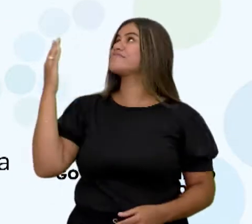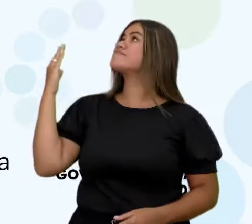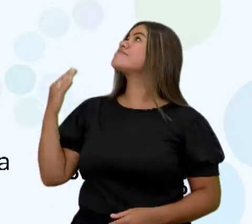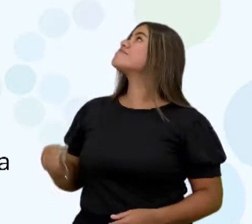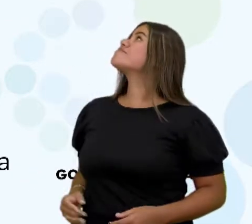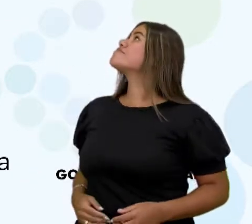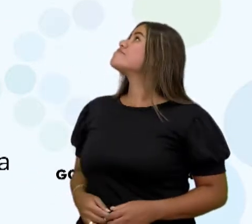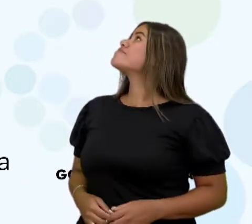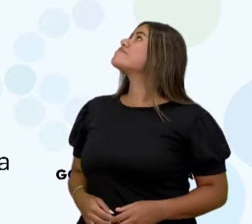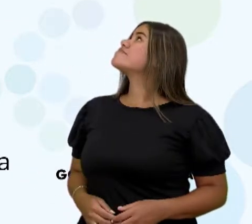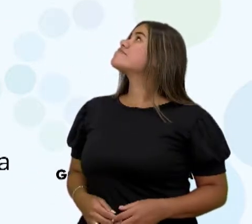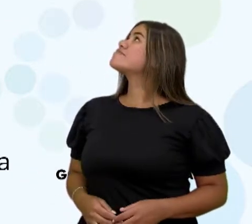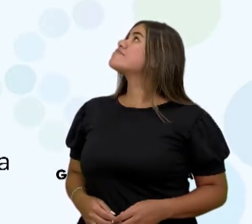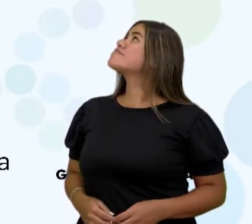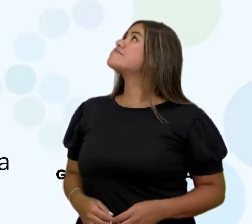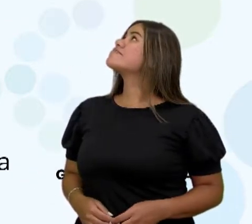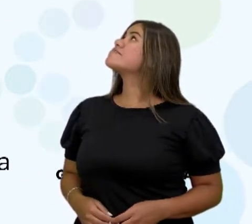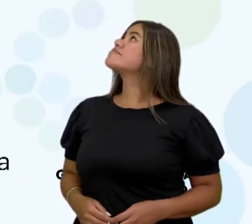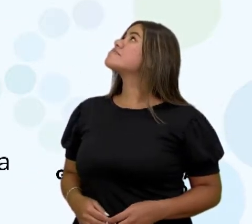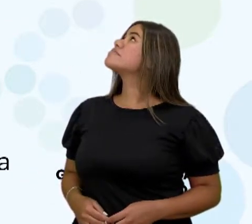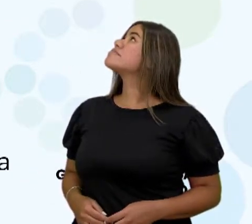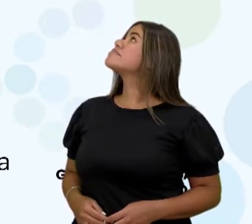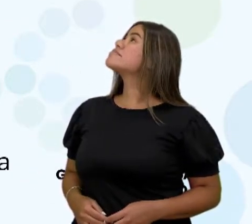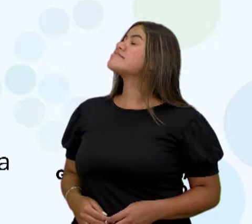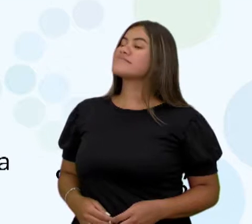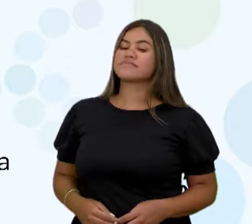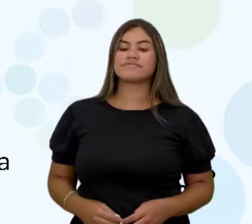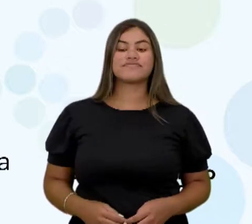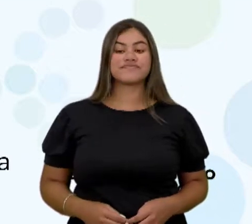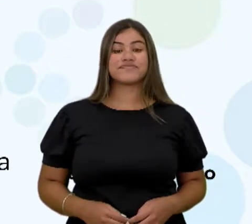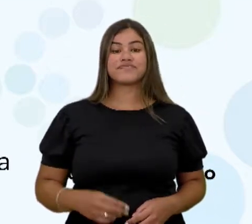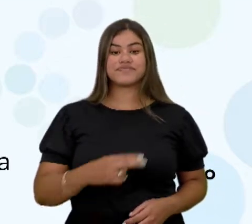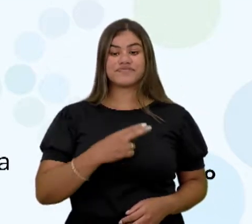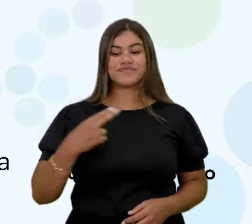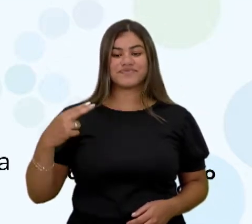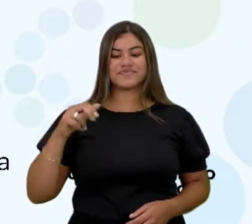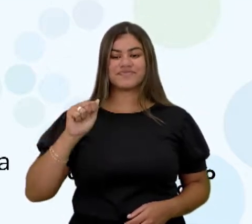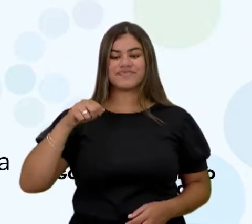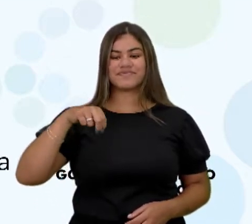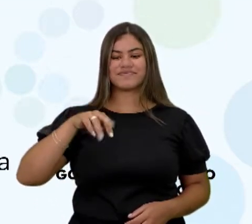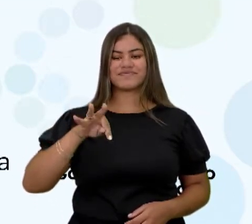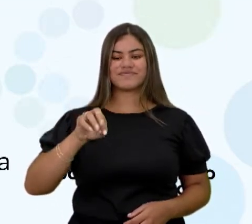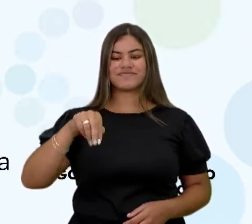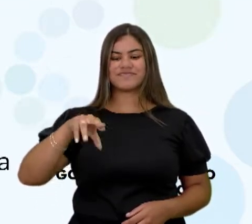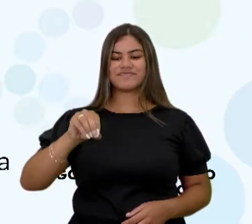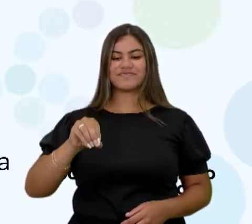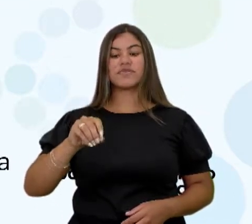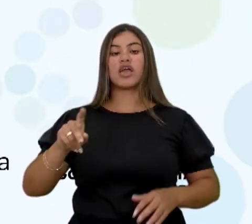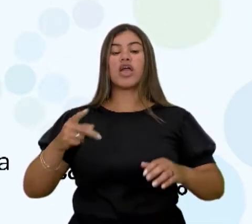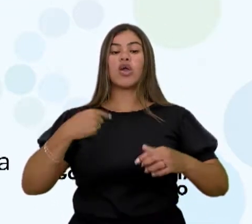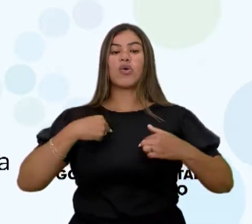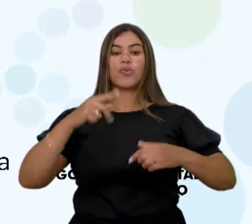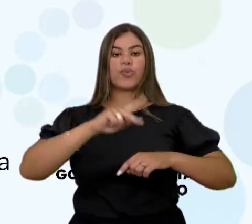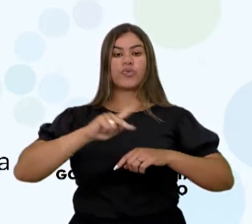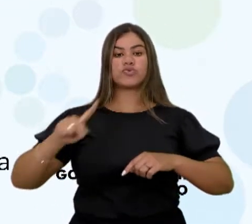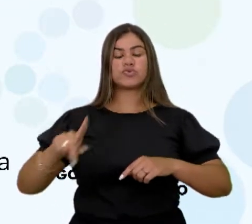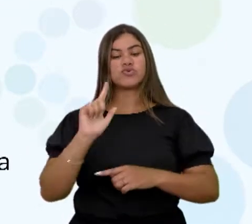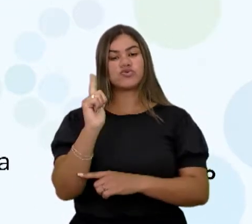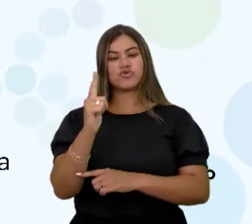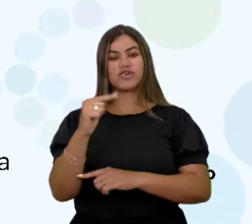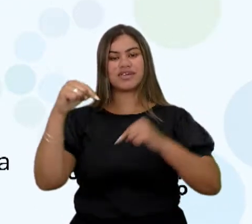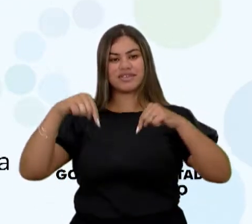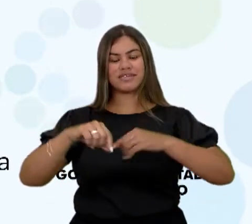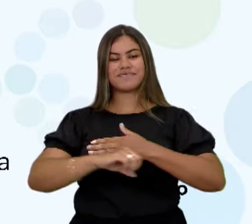componente 3 da segunda série do ensino médio. O meu nome é Antônio Russo Júnior, sou professor de Geografia aqui do Centro de